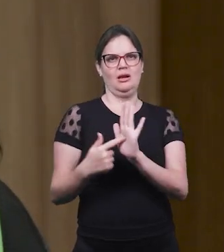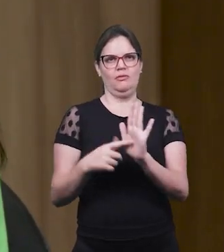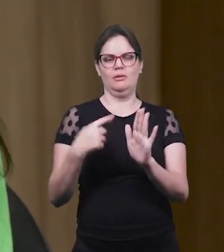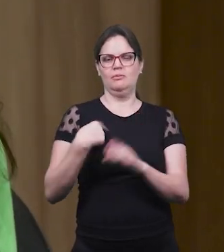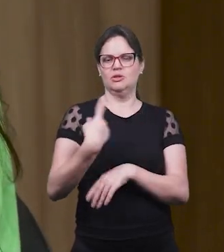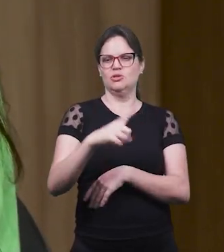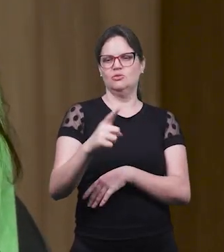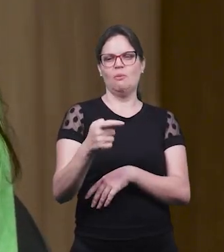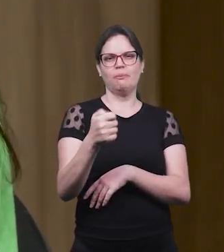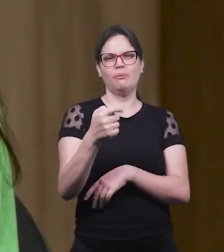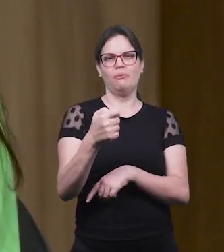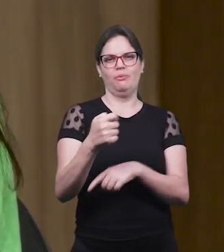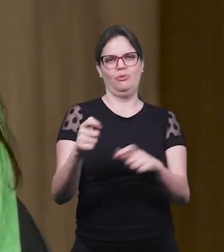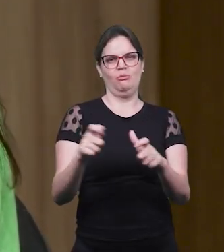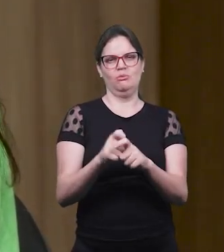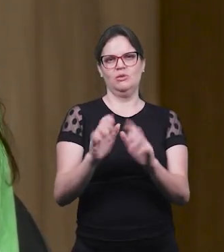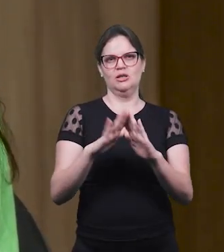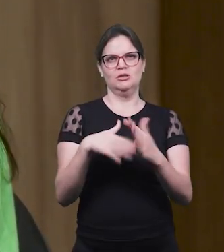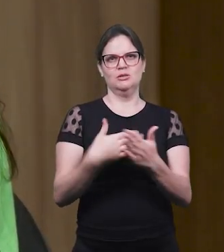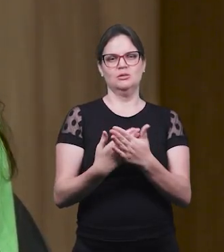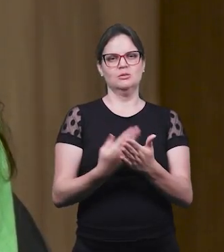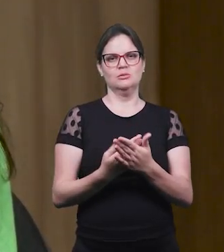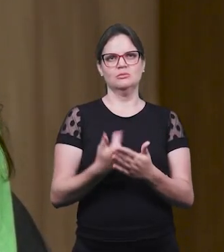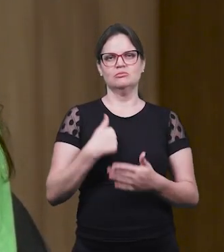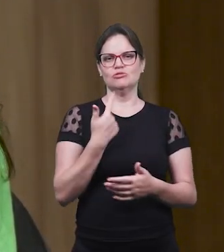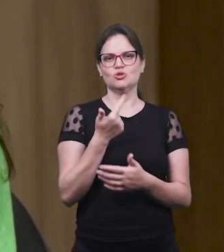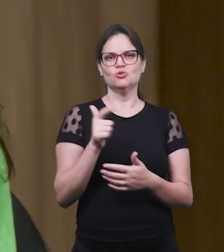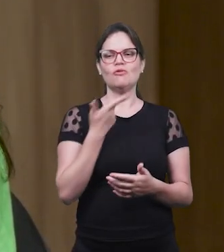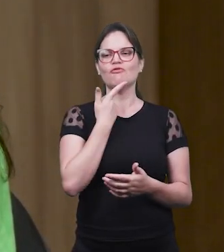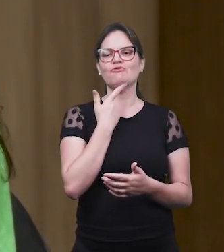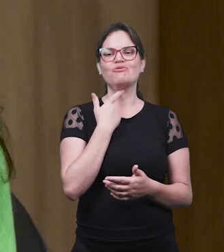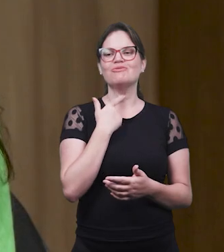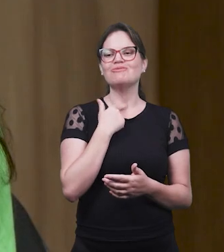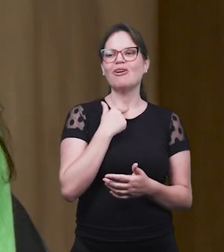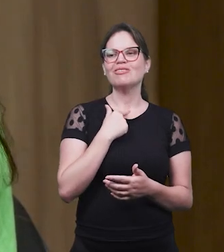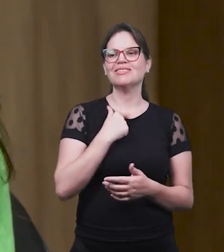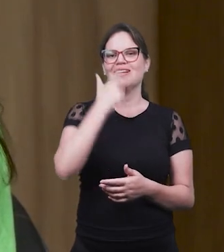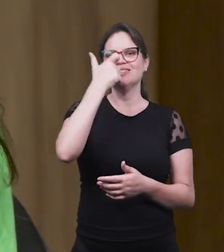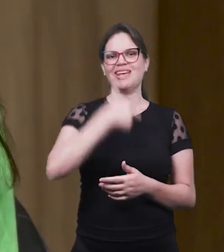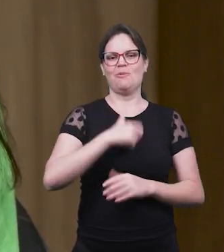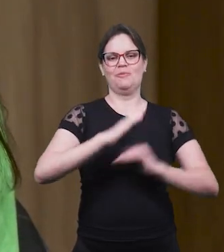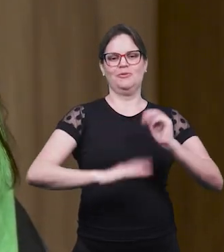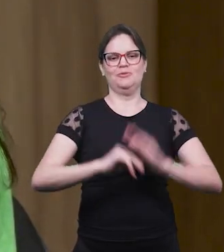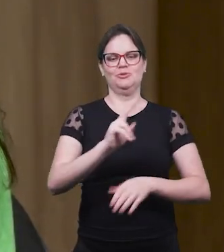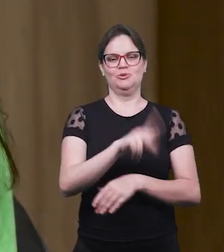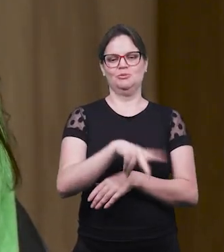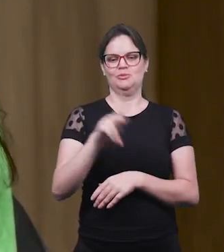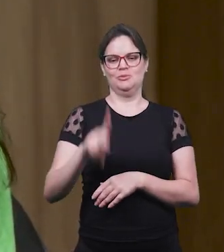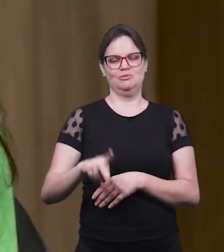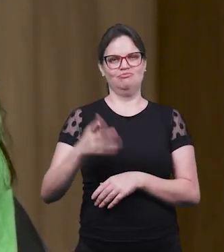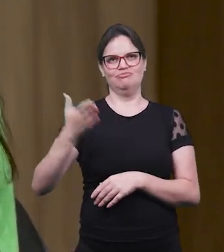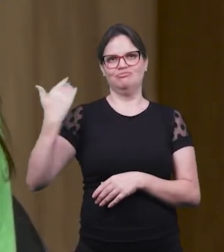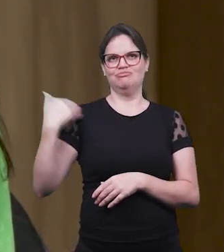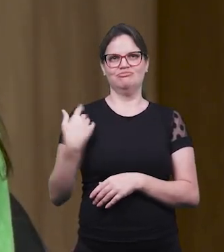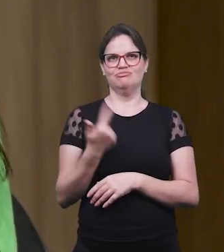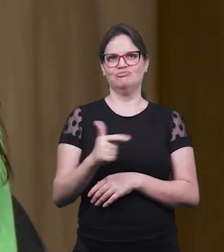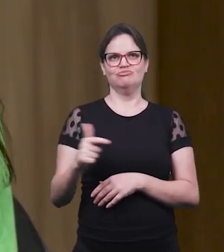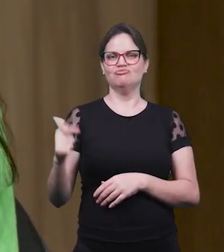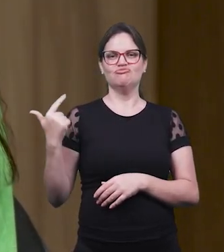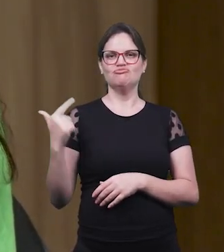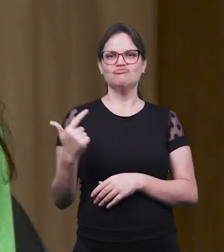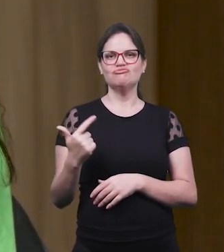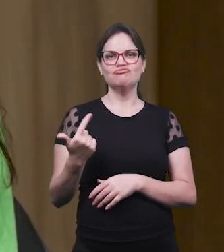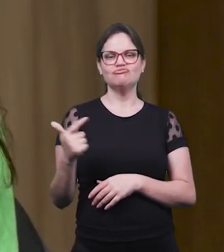poucas escolas, eu não tinha vontade de ser professora, né? Pelo menos na época, assim, eu